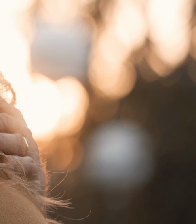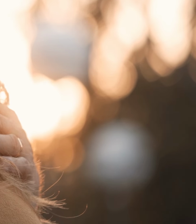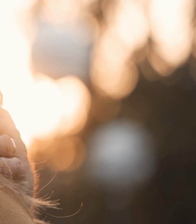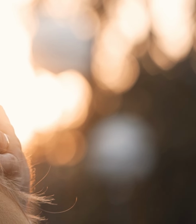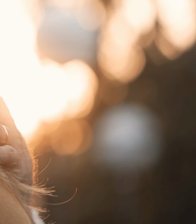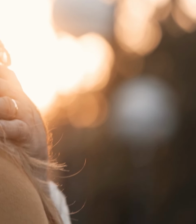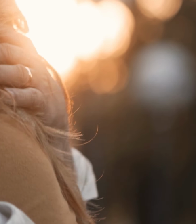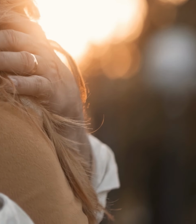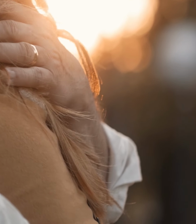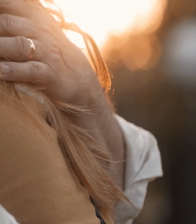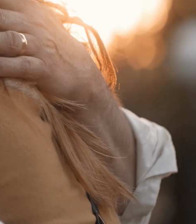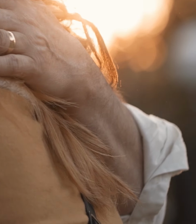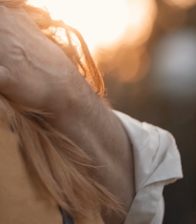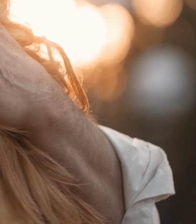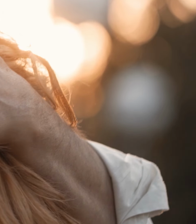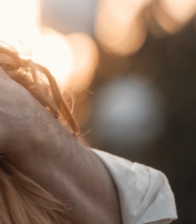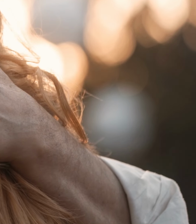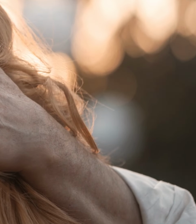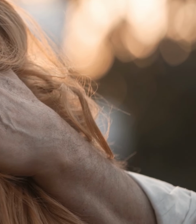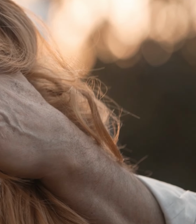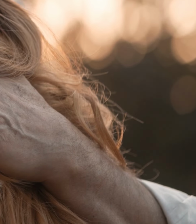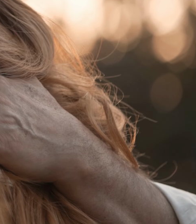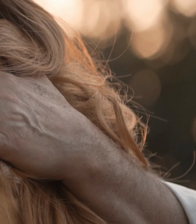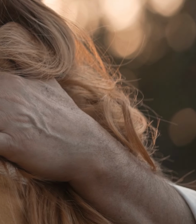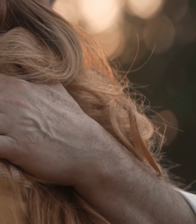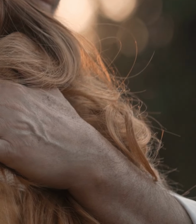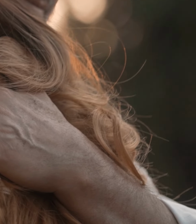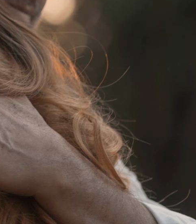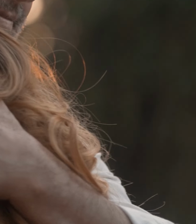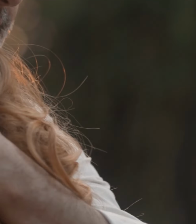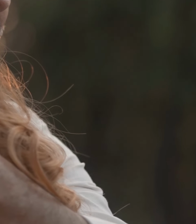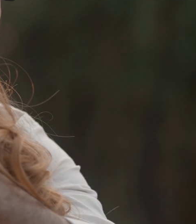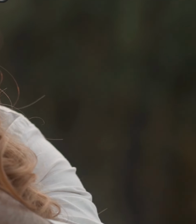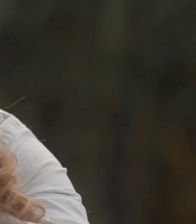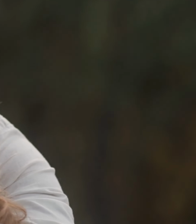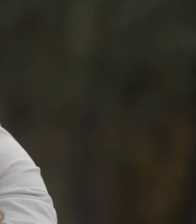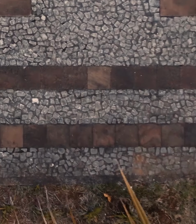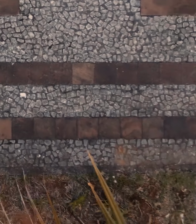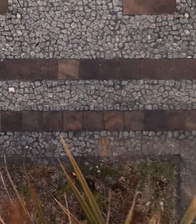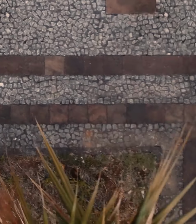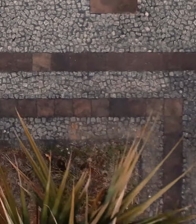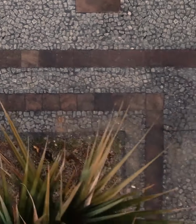Emocionados, ficamos abraçados e balançamos o corpo levemente.